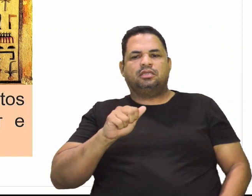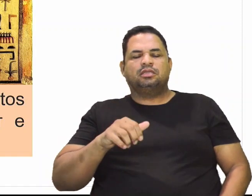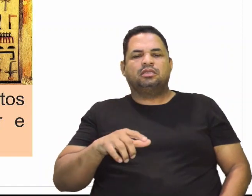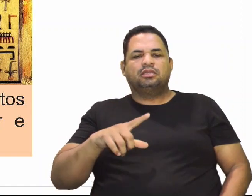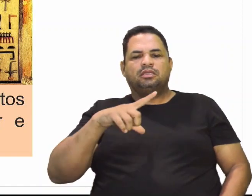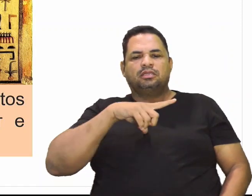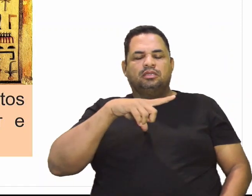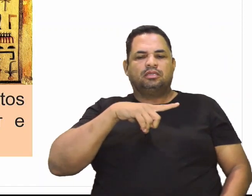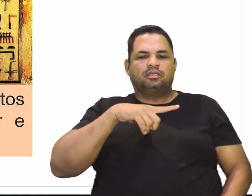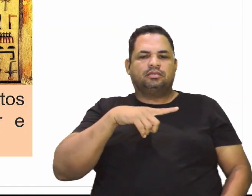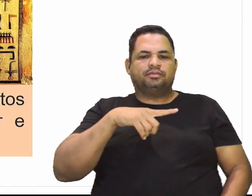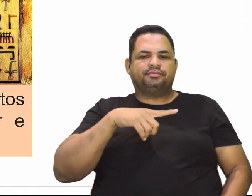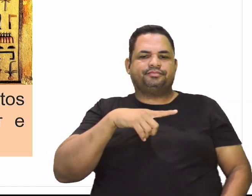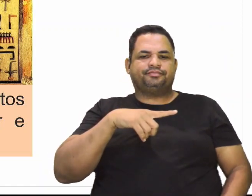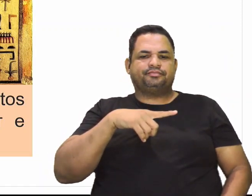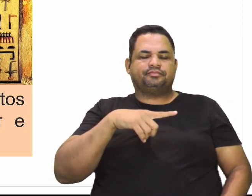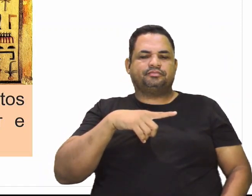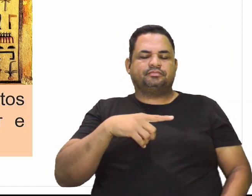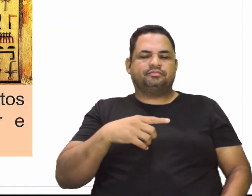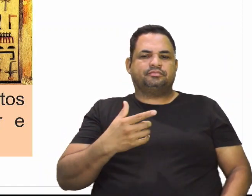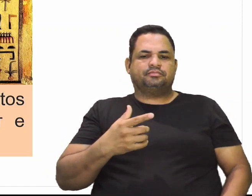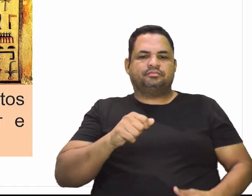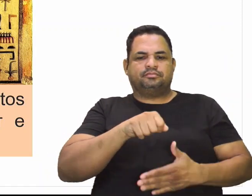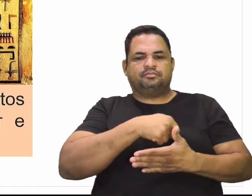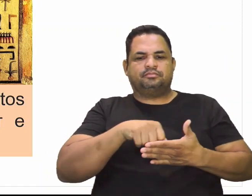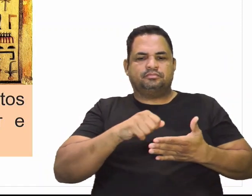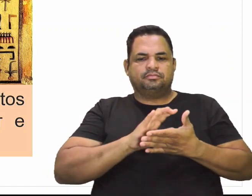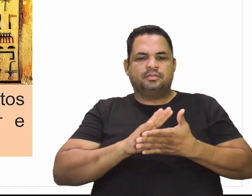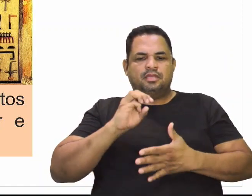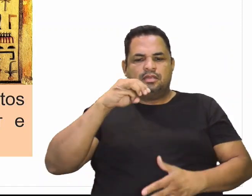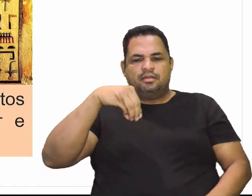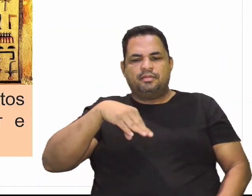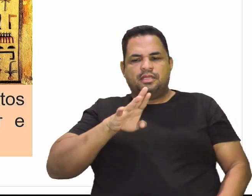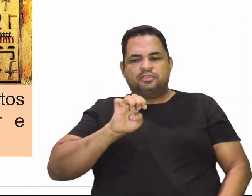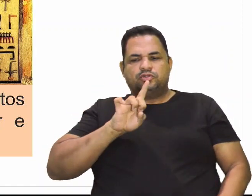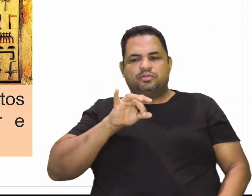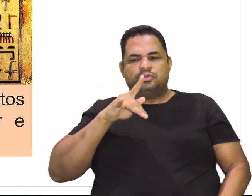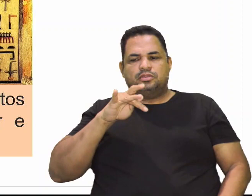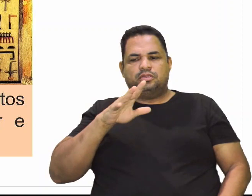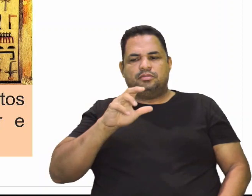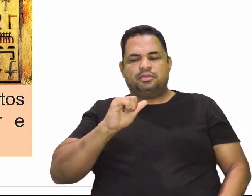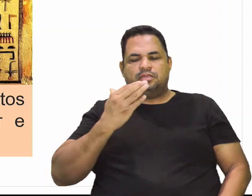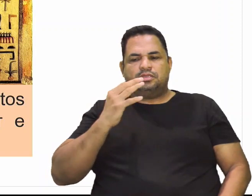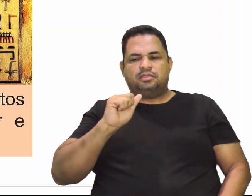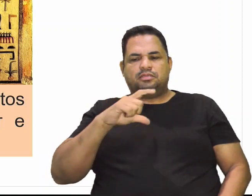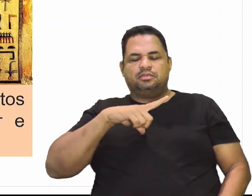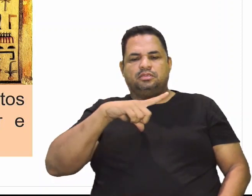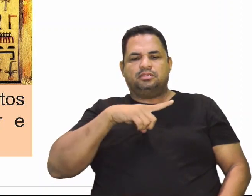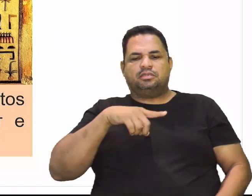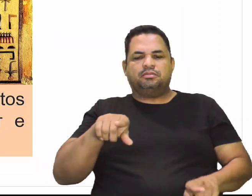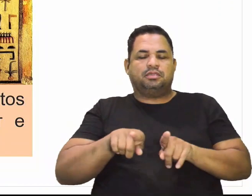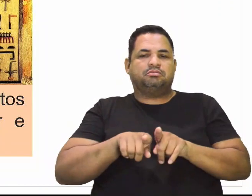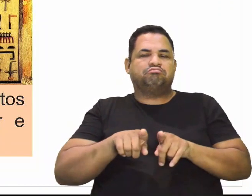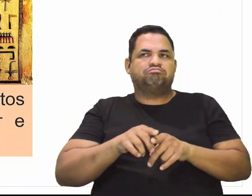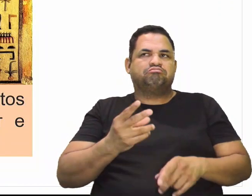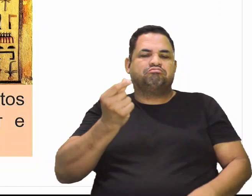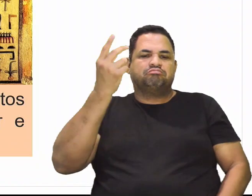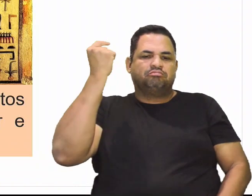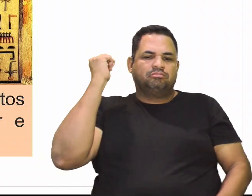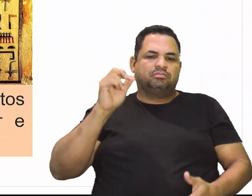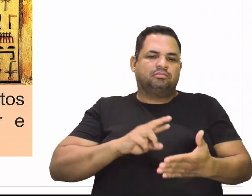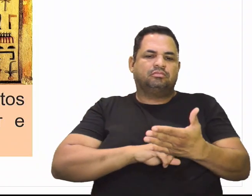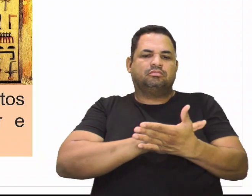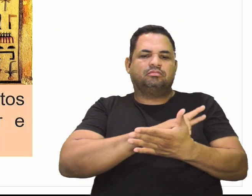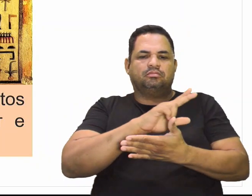Eu tenho a escrita mesopotâmica lá atrás. São várias escritas, são